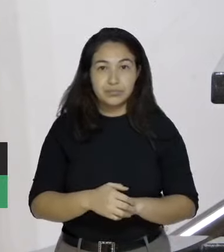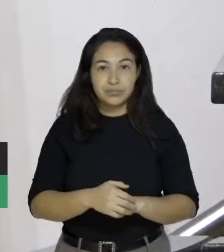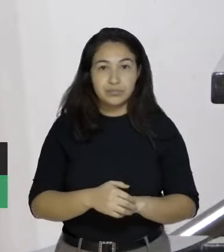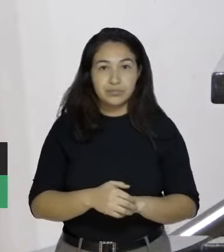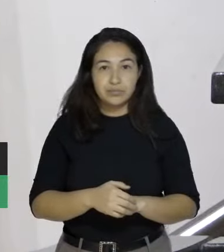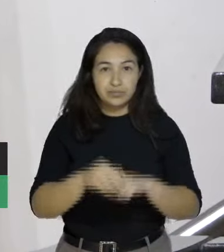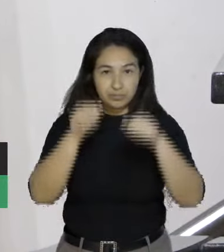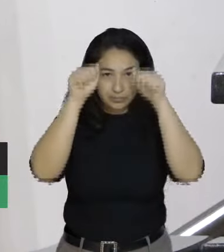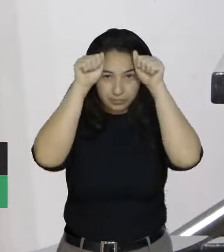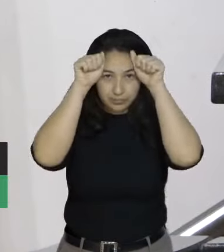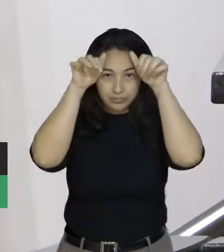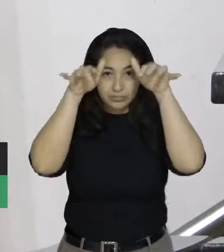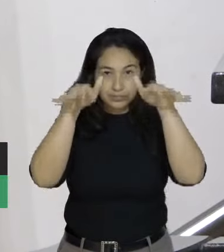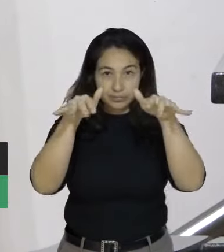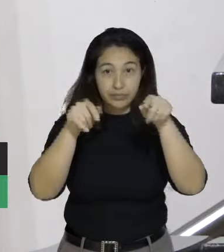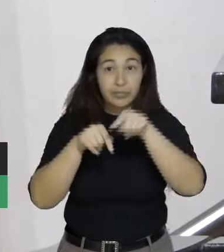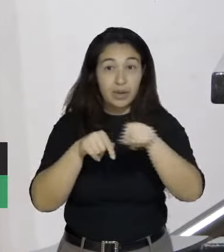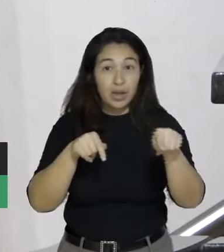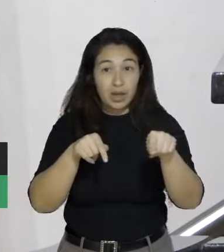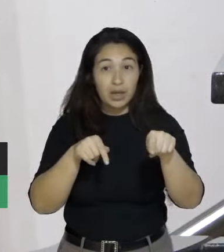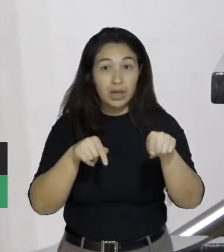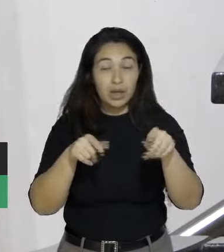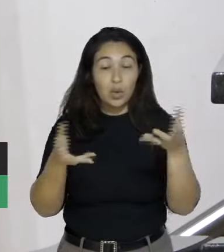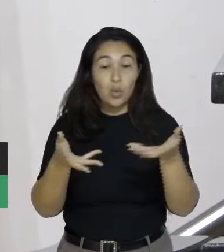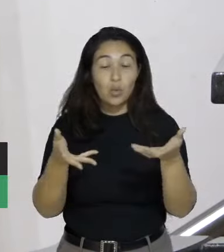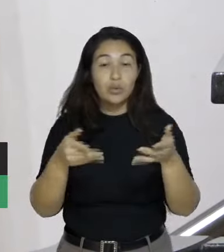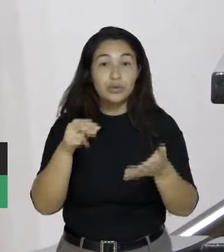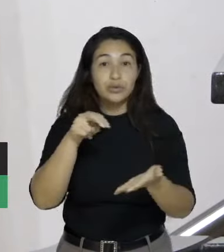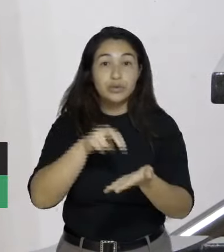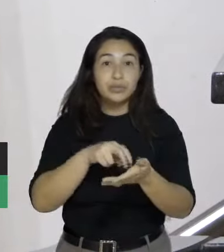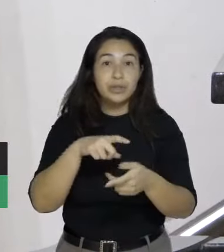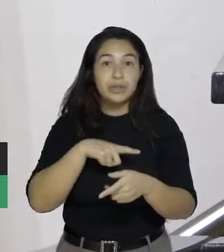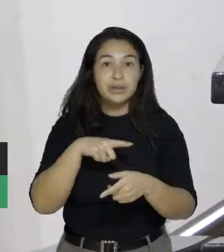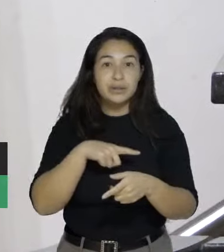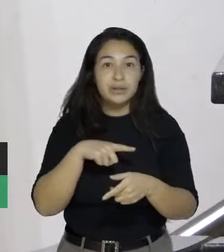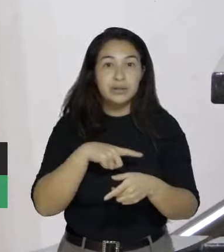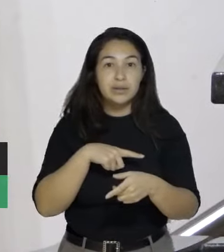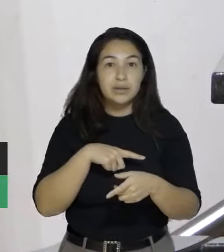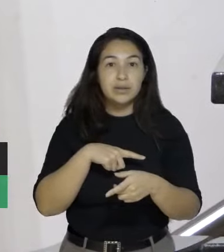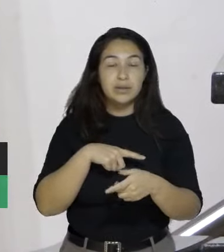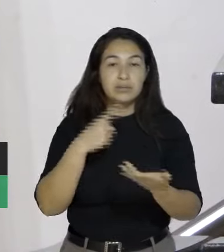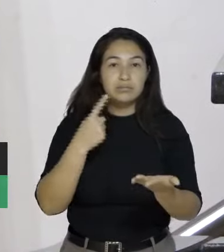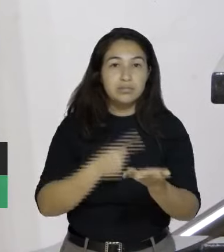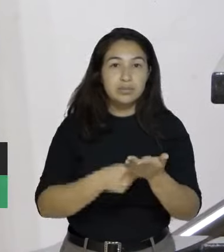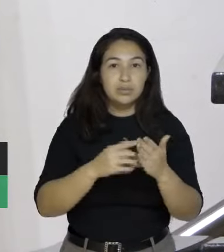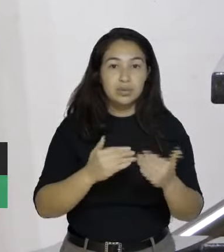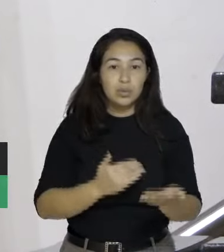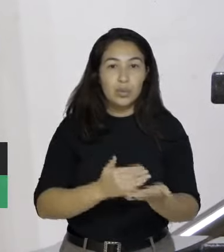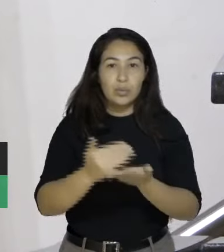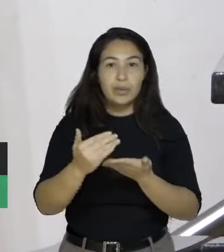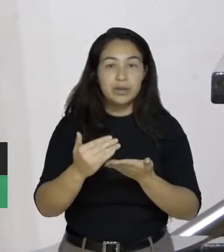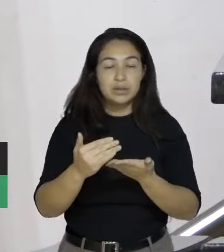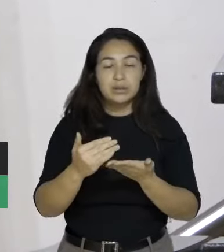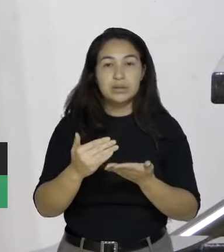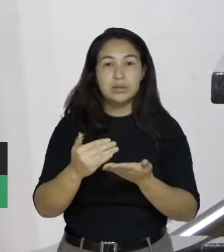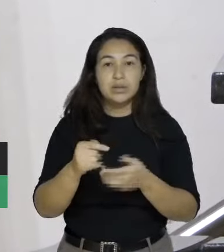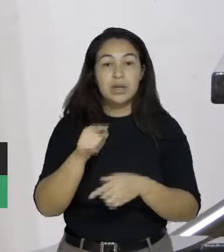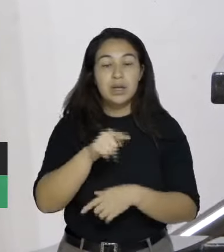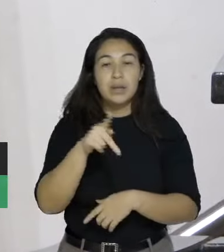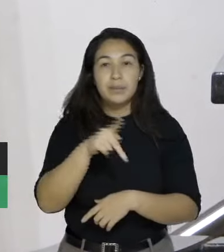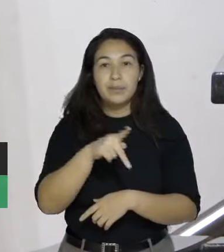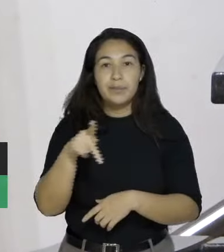que hoje de manhã teve a instituição dessa frente parlamentar Deputado PP Colaço e que fez